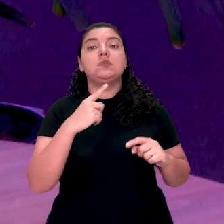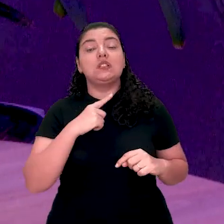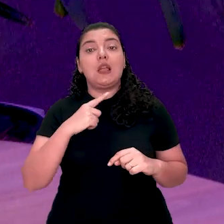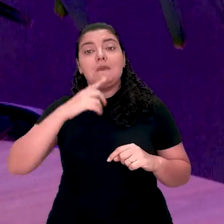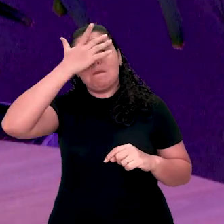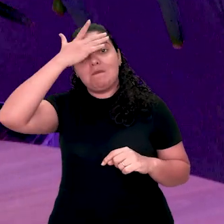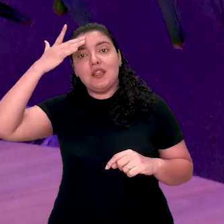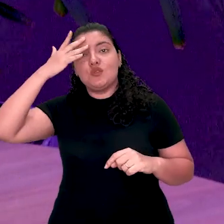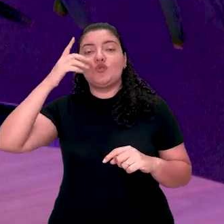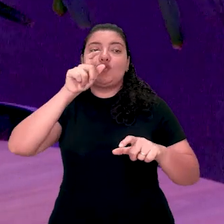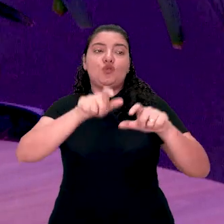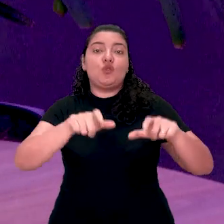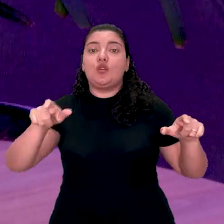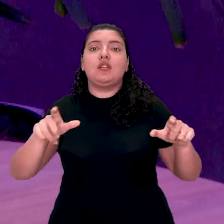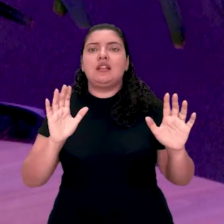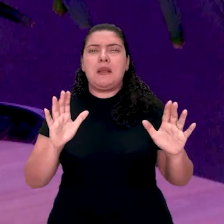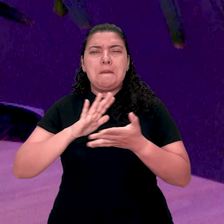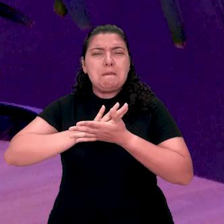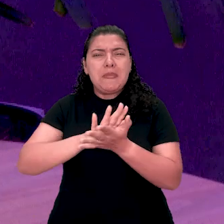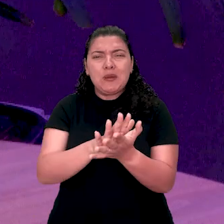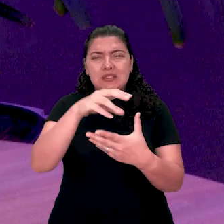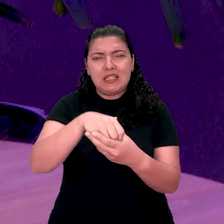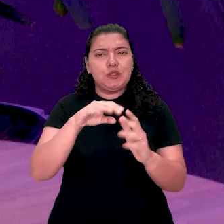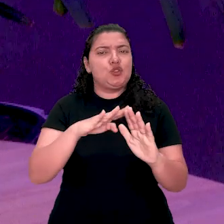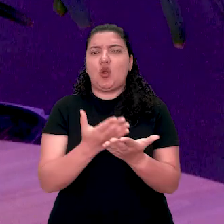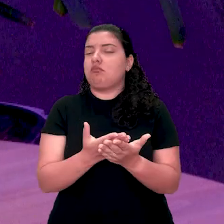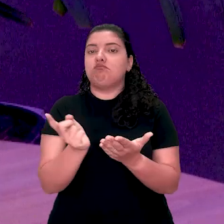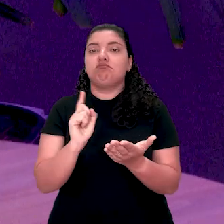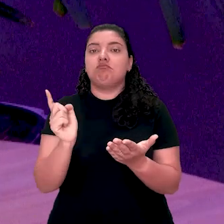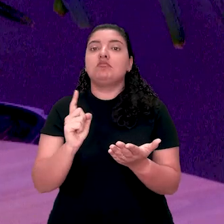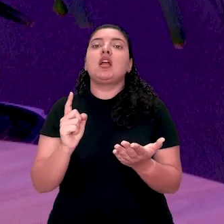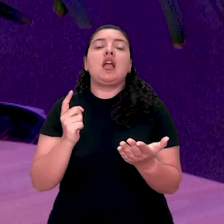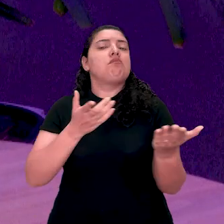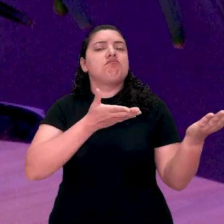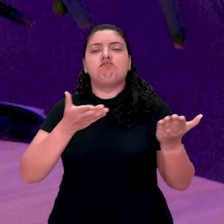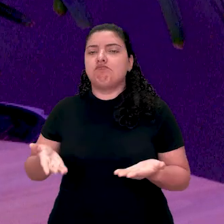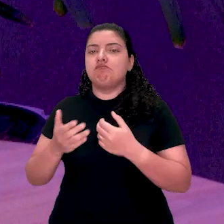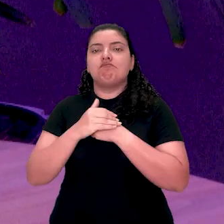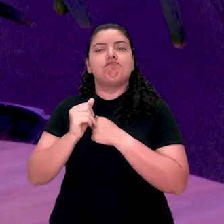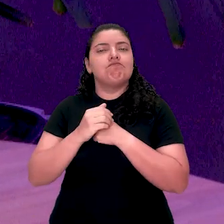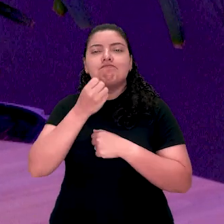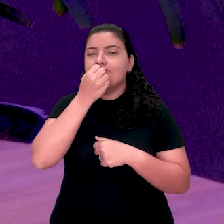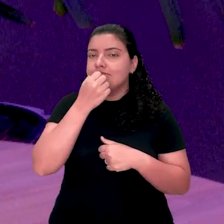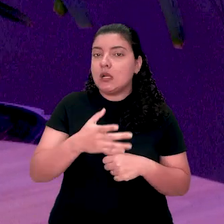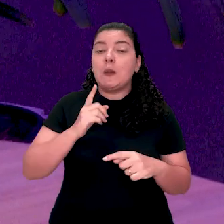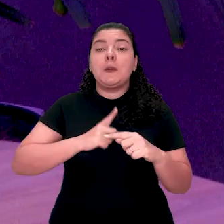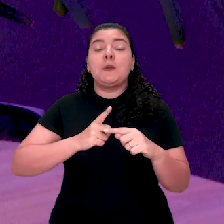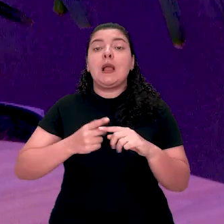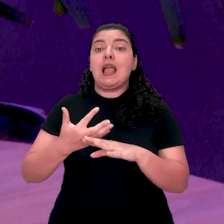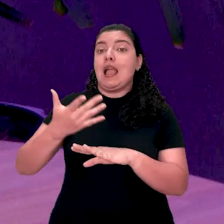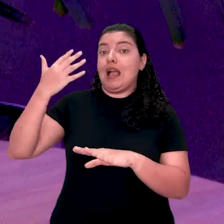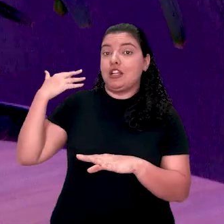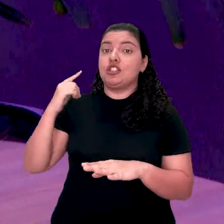são pessoas que nunca foram discriminadas na escola. Pelo contrário, foram muito bem acolhidas. Até demais. Até demais, porque